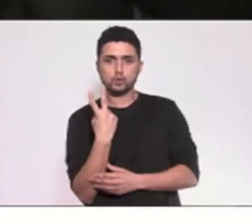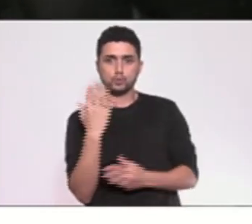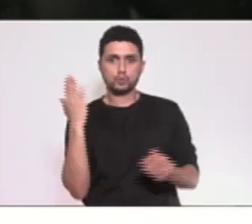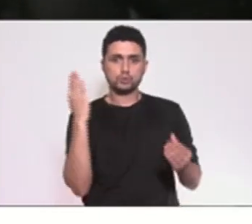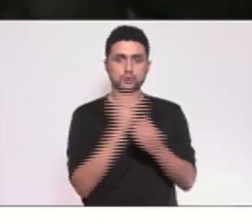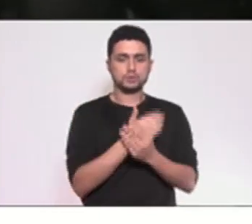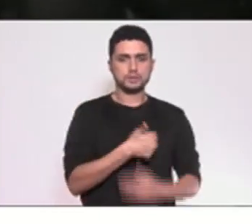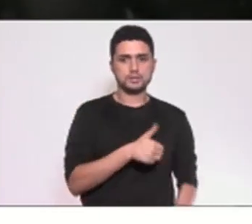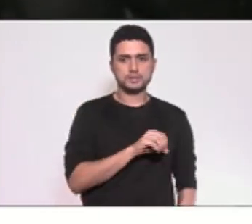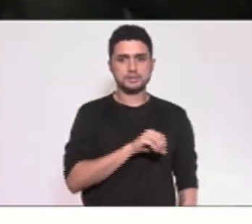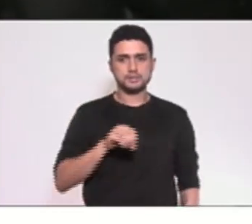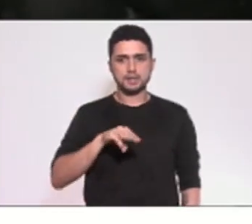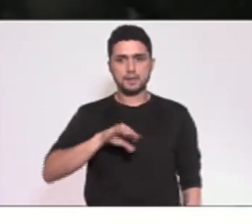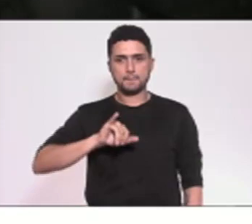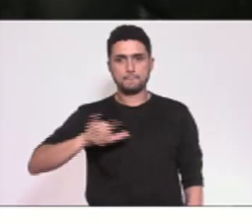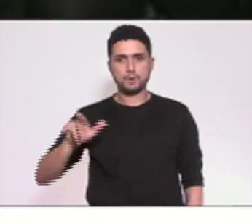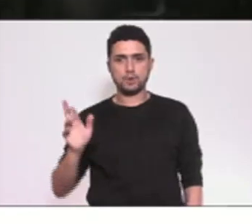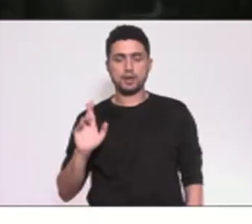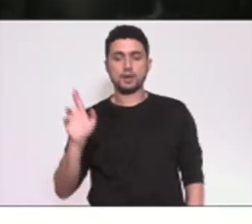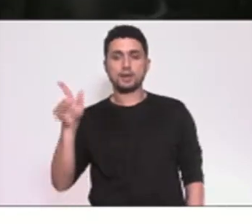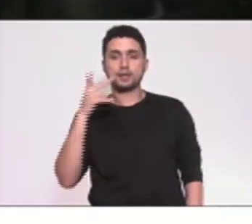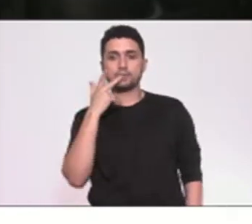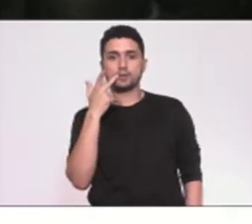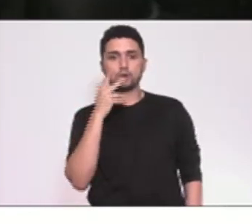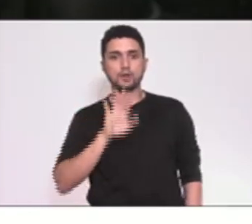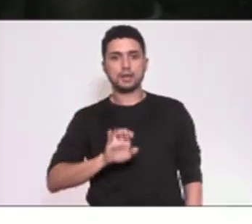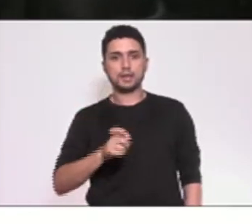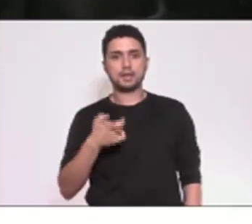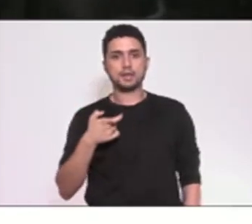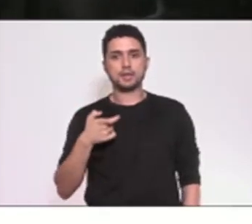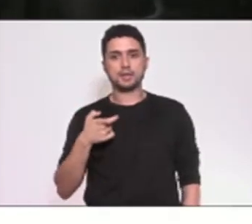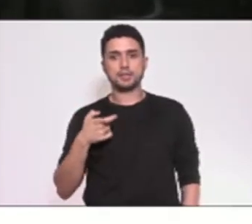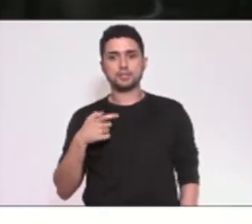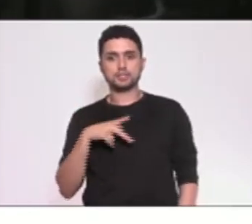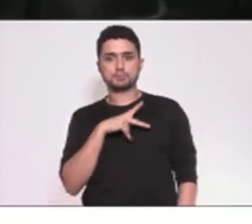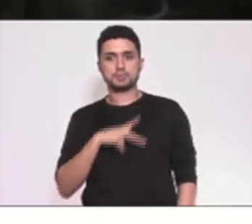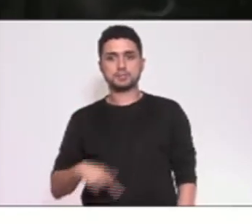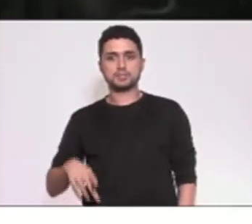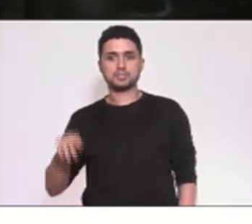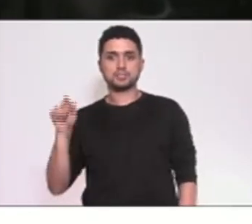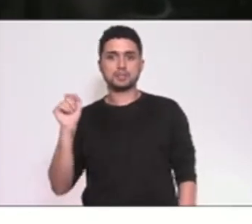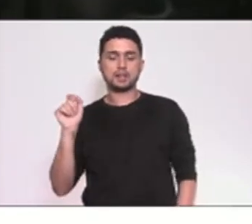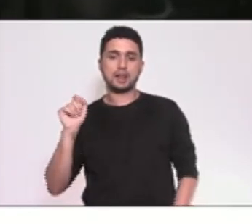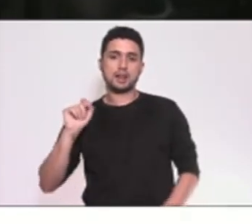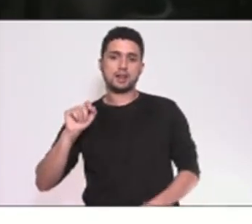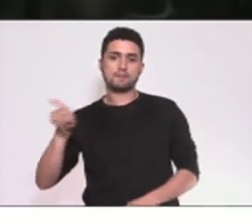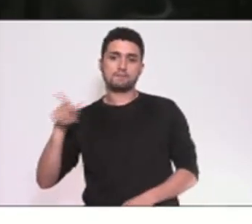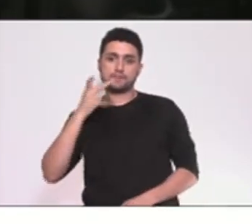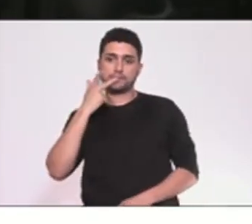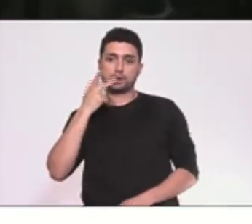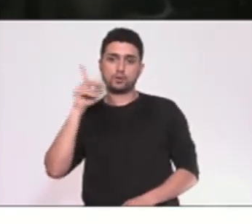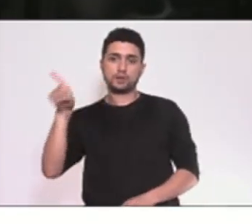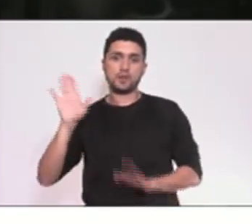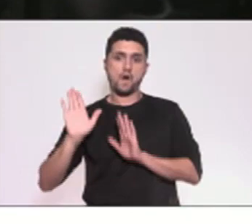de R$100 mil, porque ela chamou um ex-presidente de tribunal de ladrão. Isso, na minha opinião,